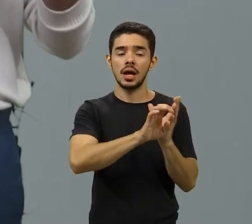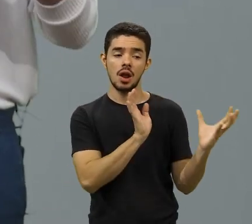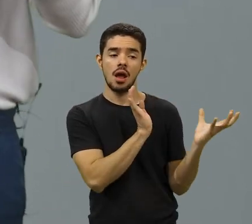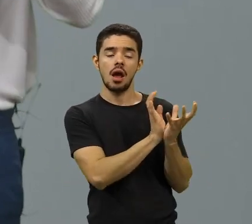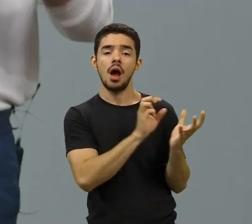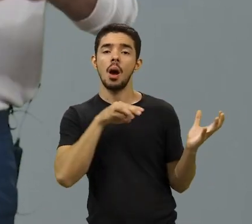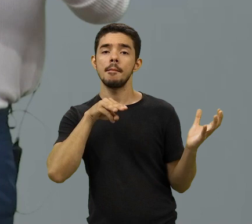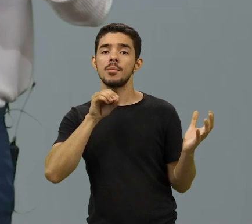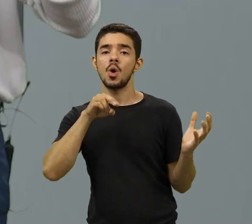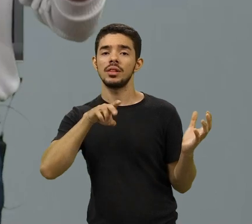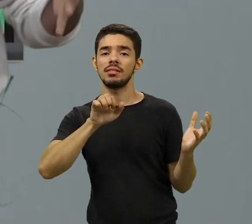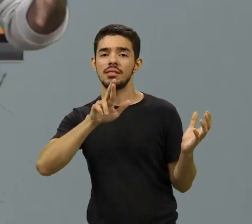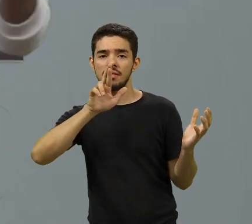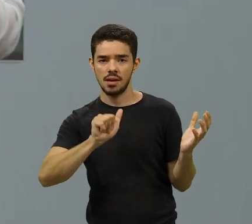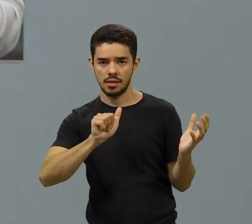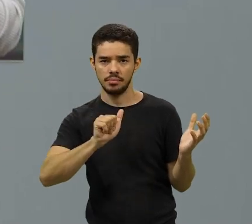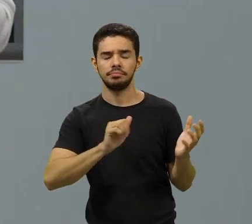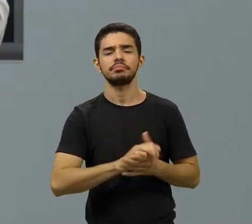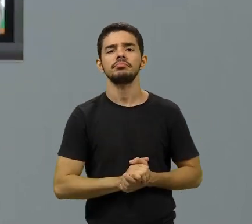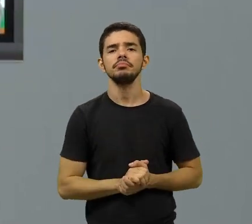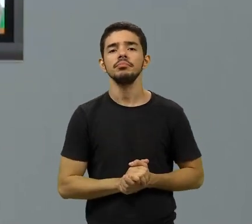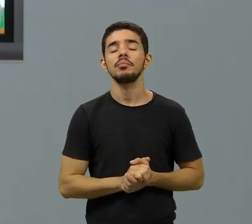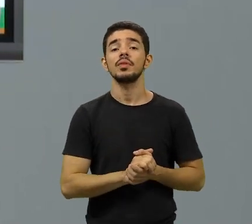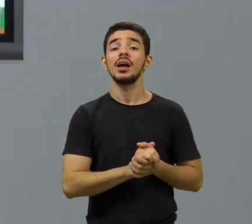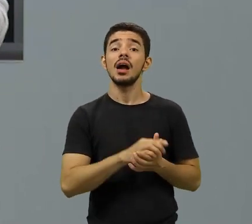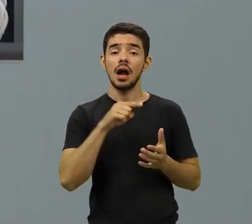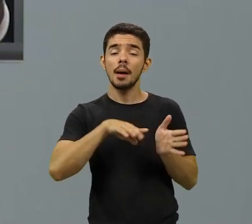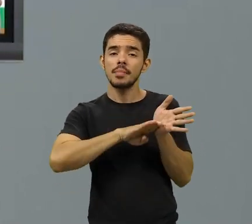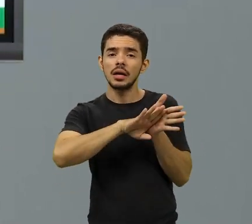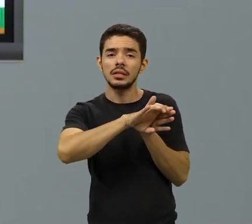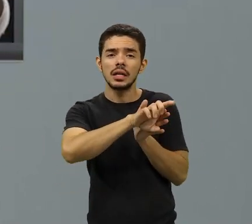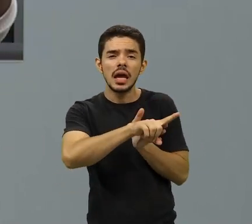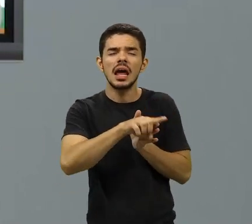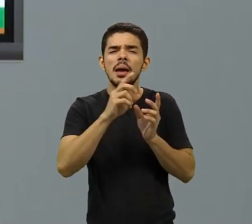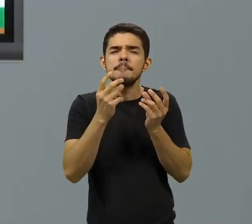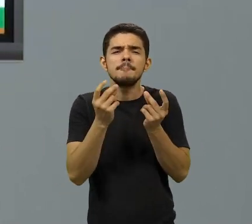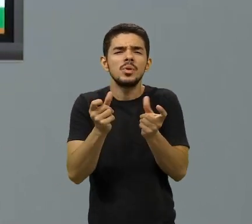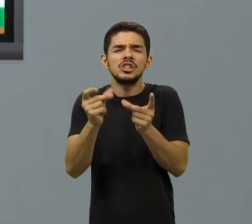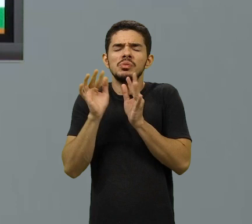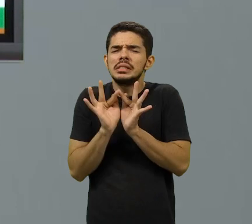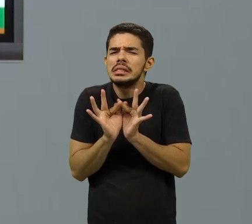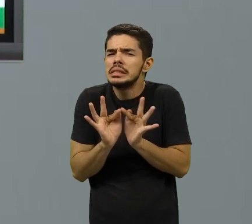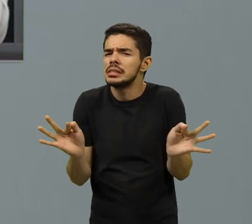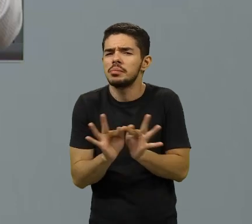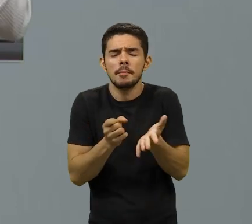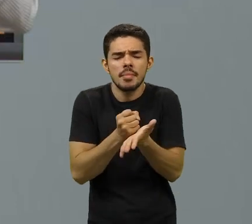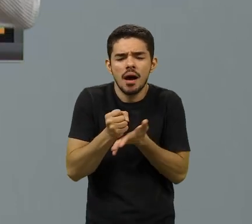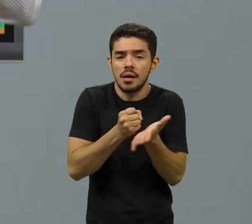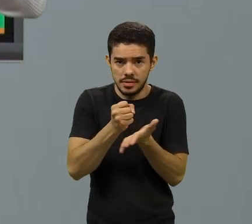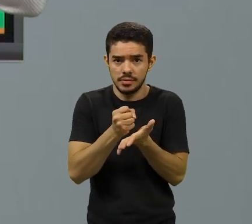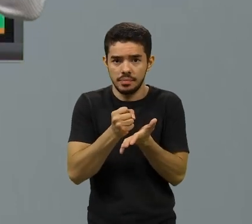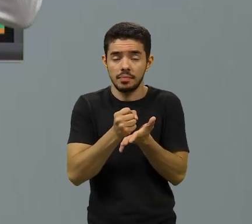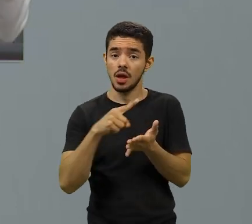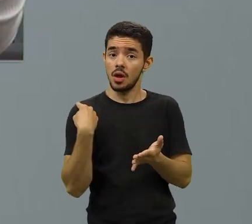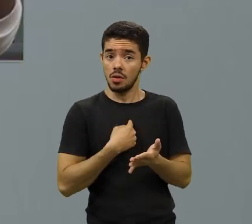né? Lembrando dos reinos, dos domínios. A bactéria, ela é um ser bem primitivo, bem basal, né? Nós vimos